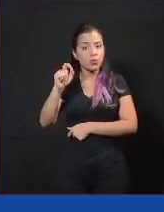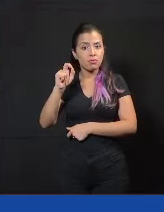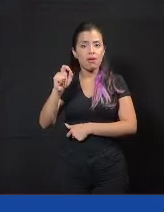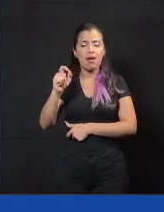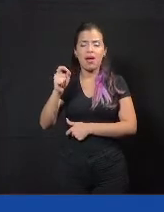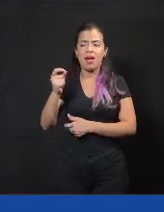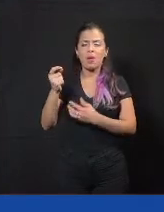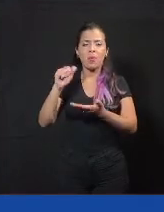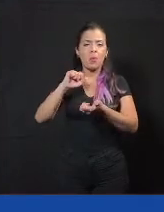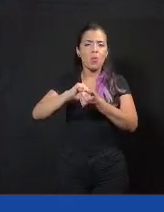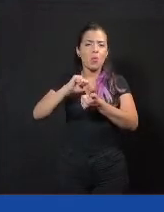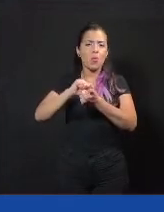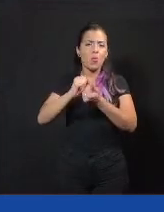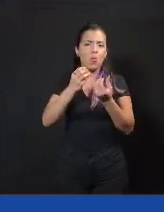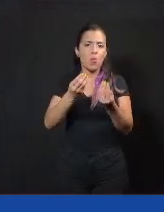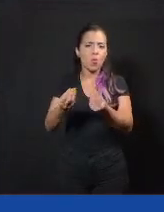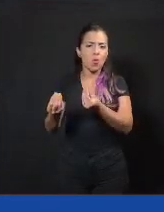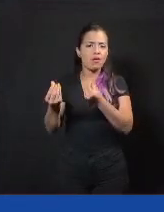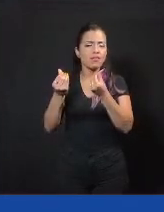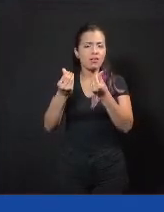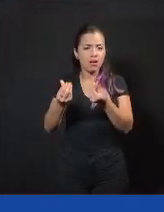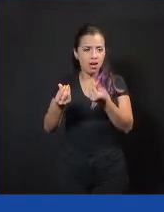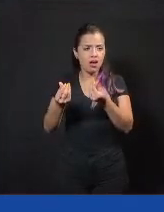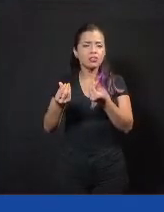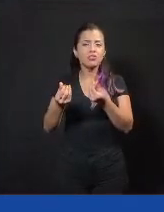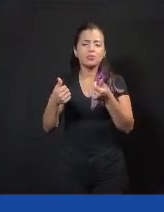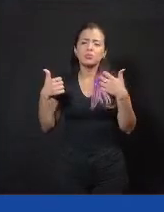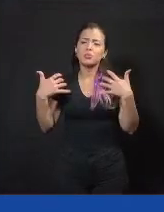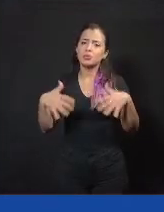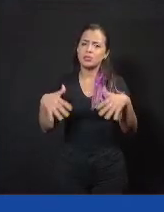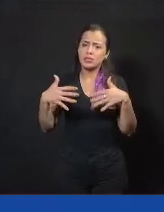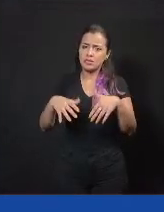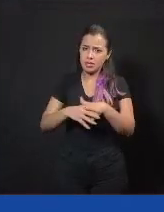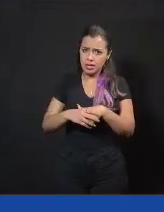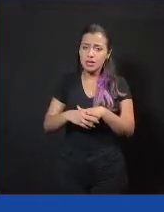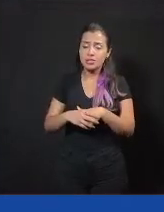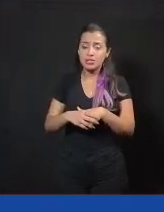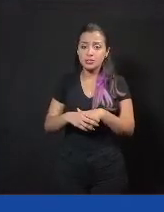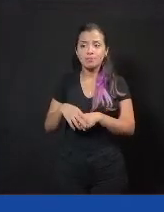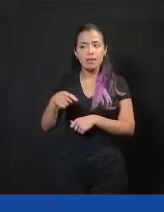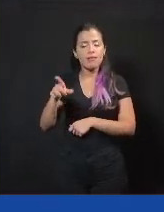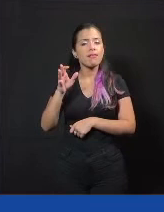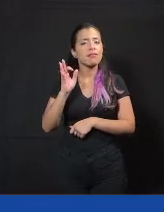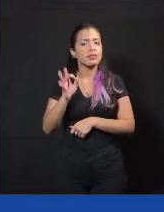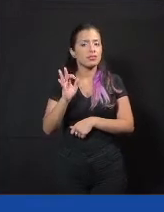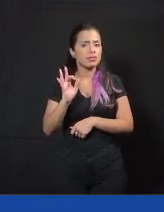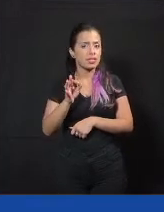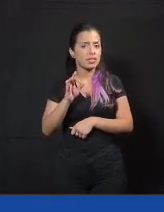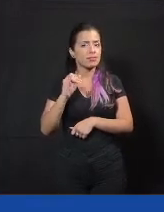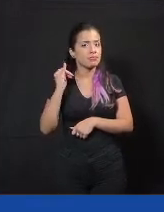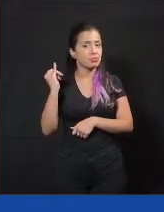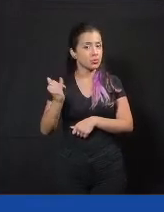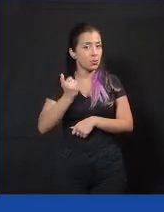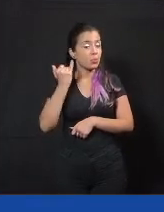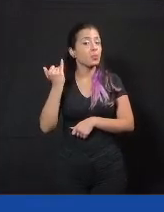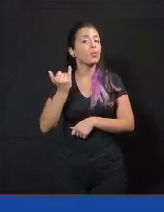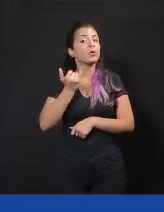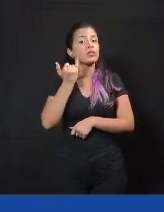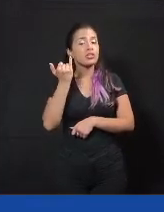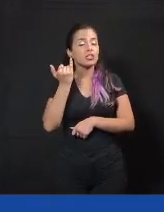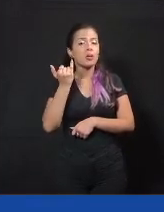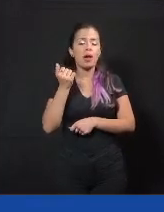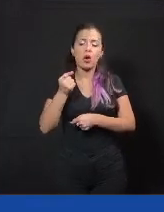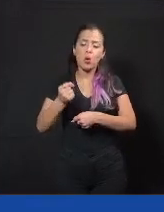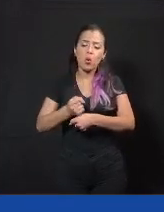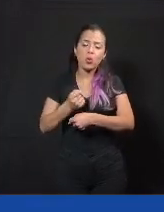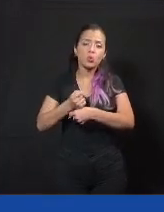disparidade, havia uma desigualdade racial muito grande colocada ali, com certeza, foi fundamental para se construir